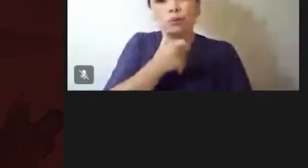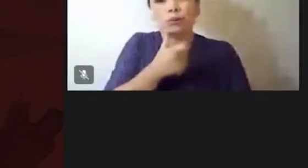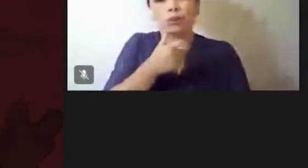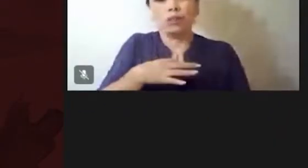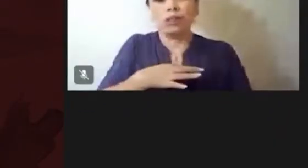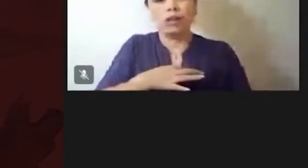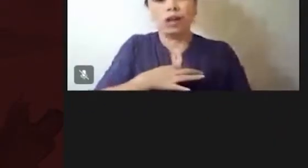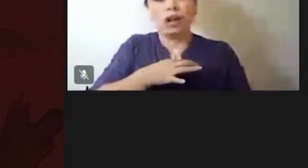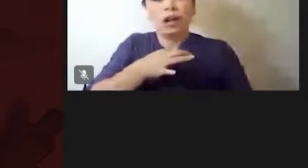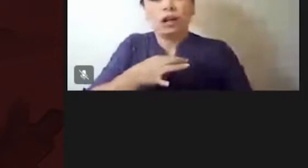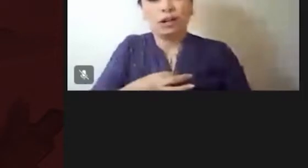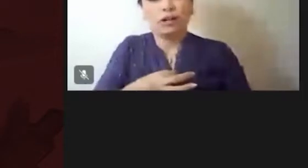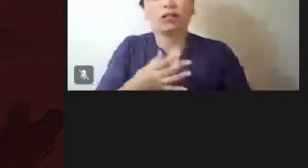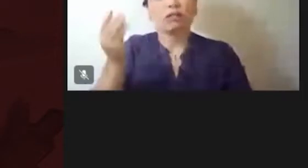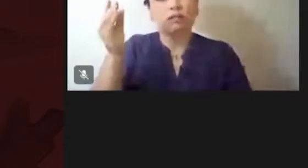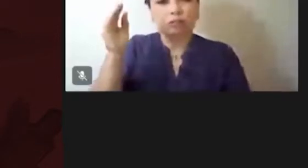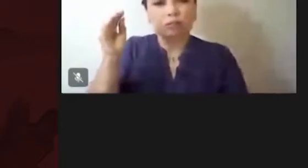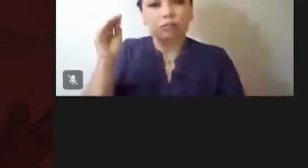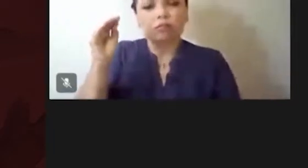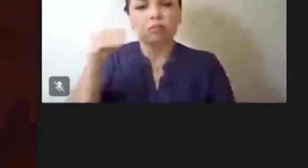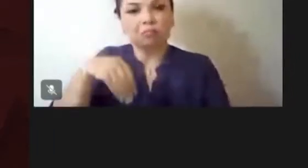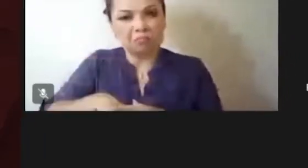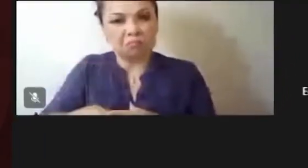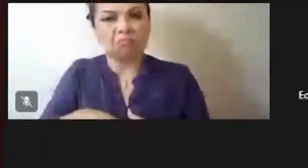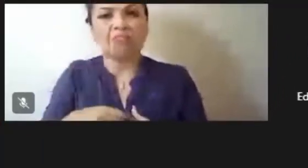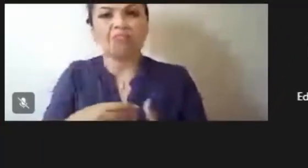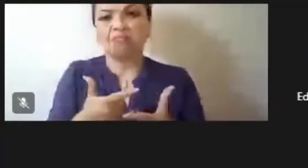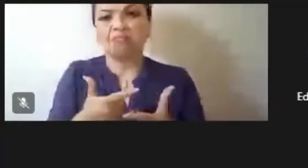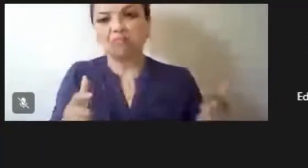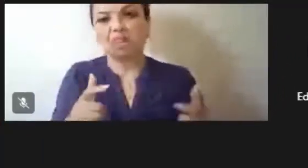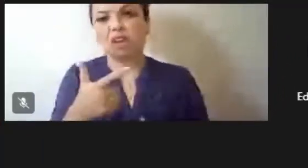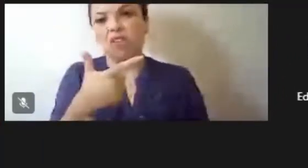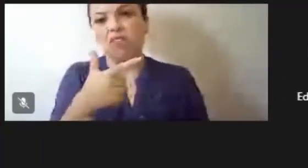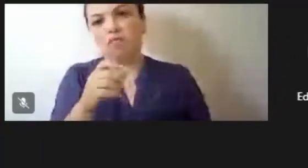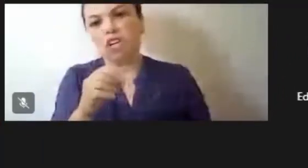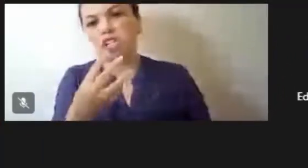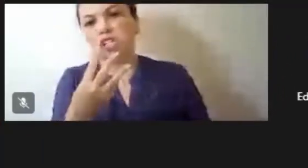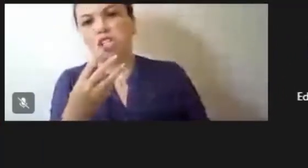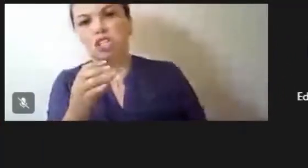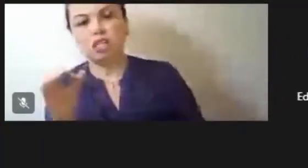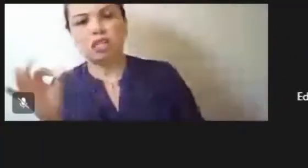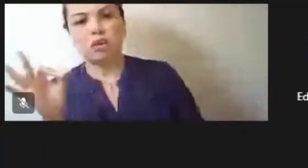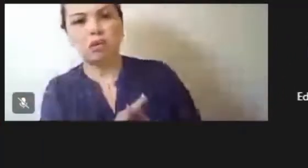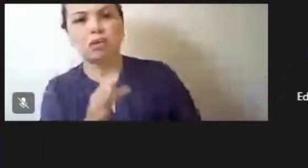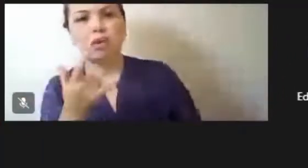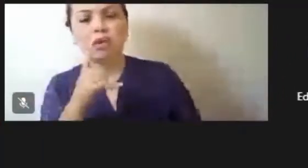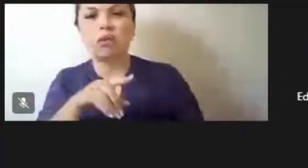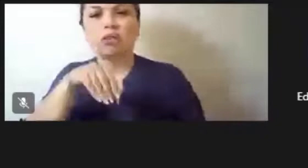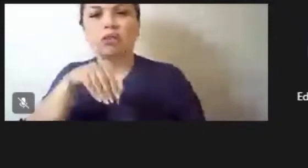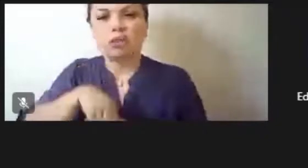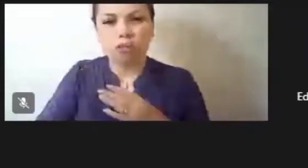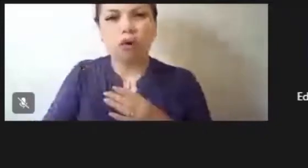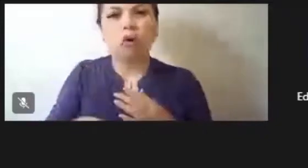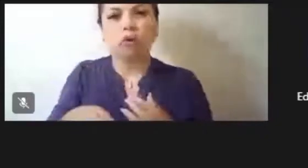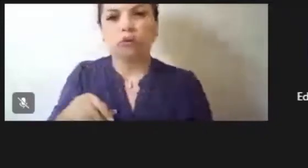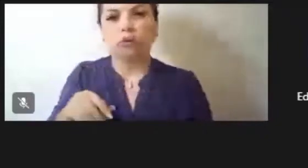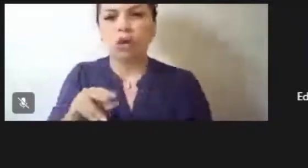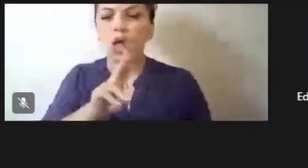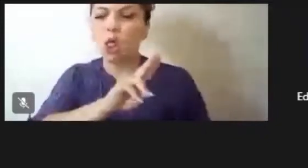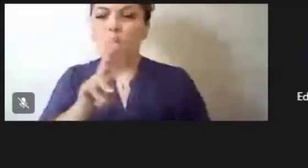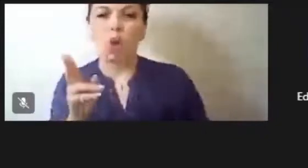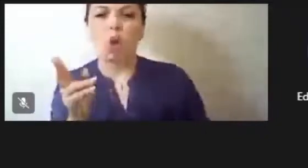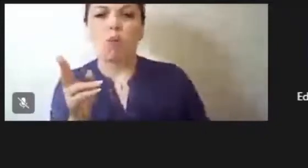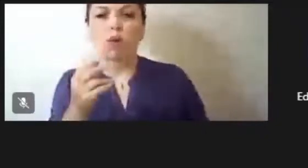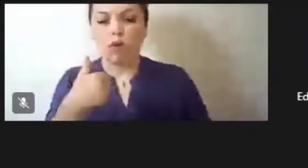eleita, aumentando meu capital de votos com em 30% ou 40% agora, né, e nomeada no mesmo dia da